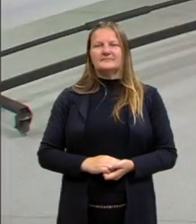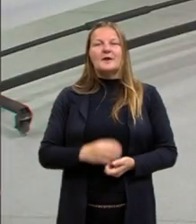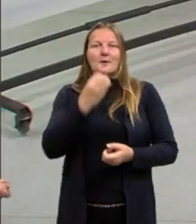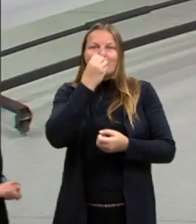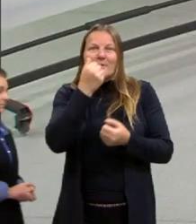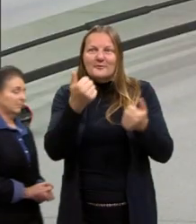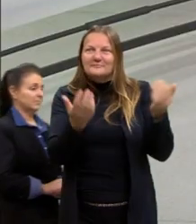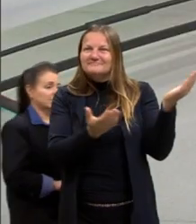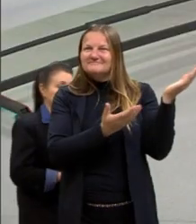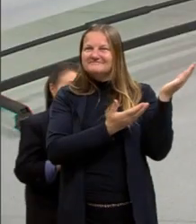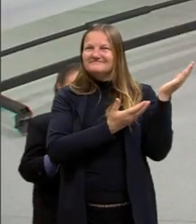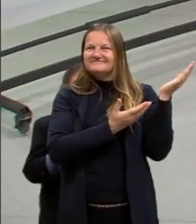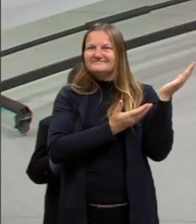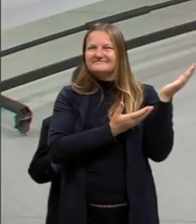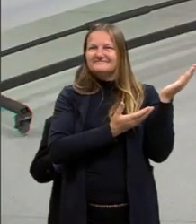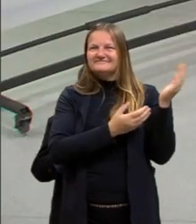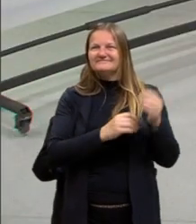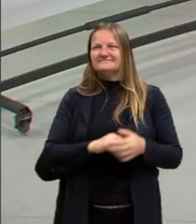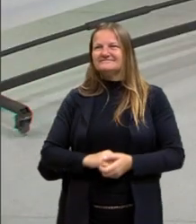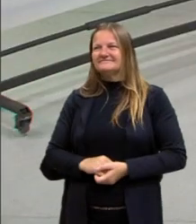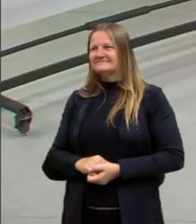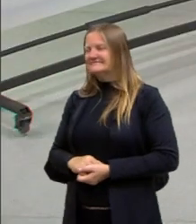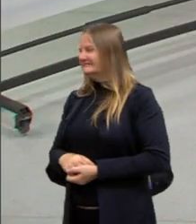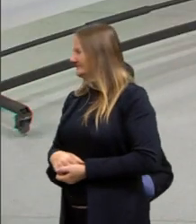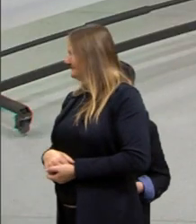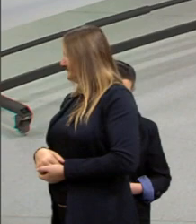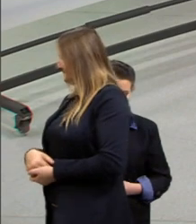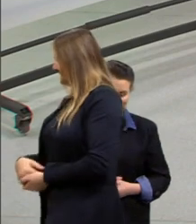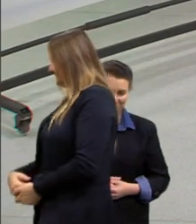professora tudo bem Luana